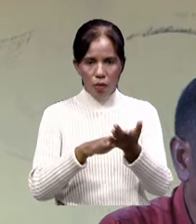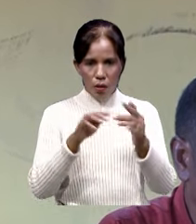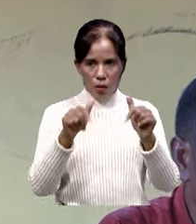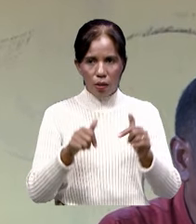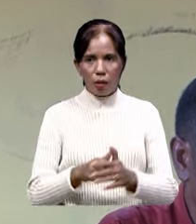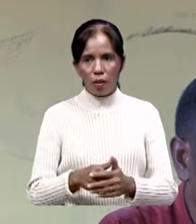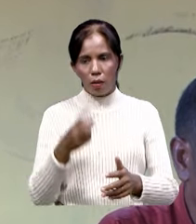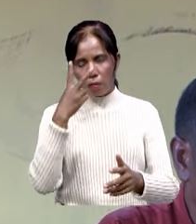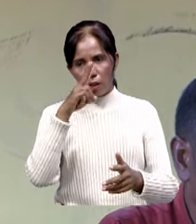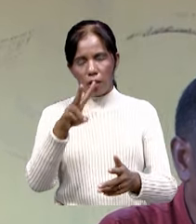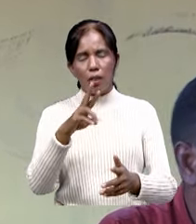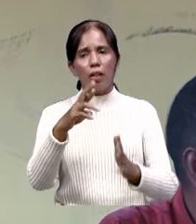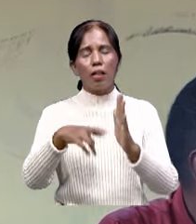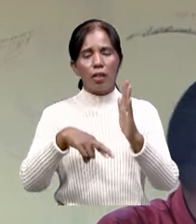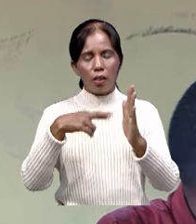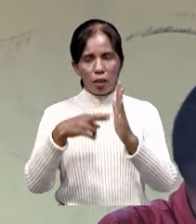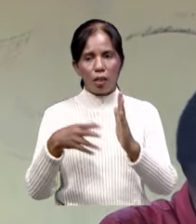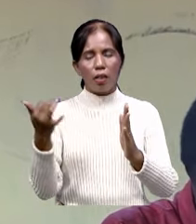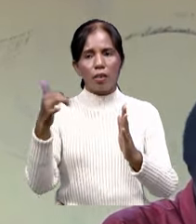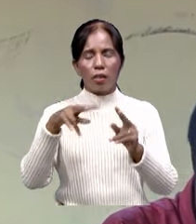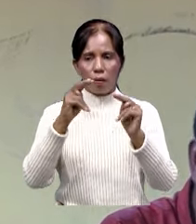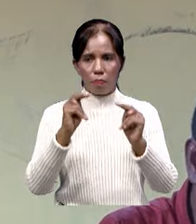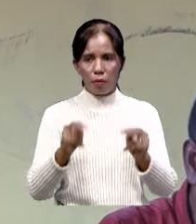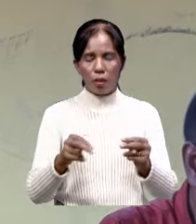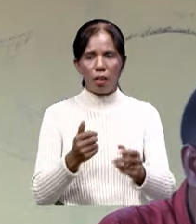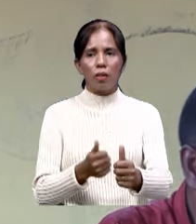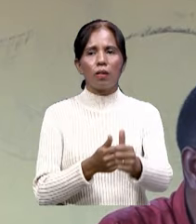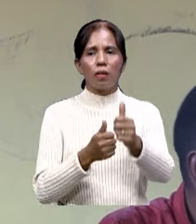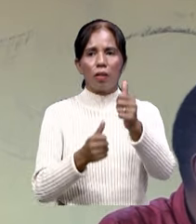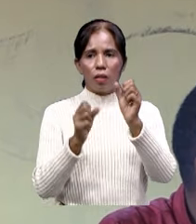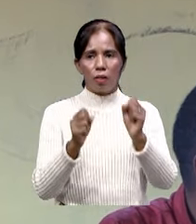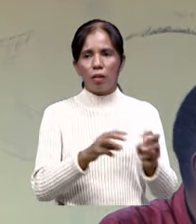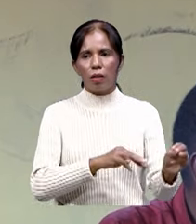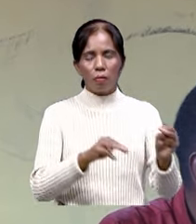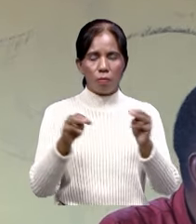Mas há requisitos mínimos também, precisa, preenche,